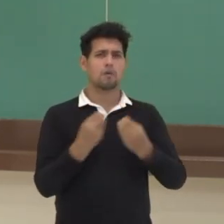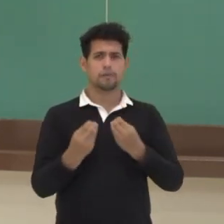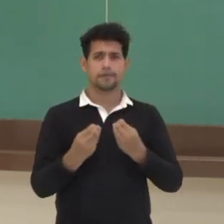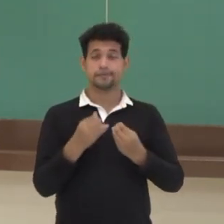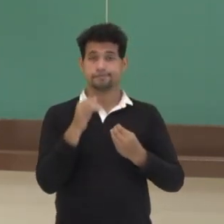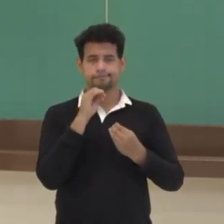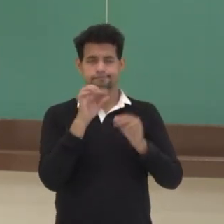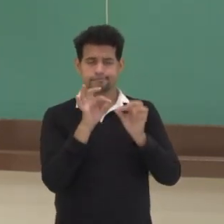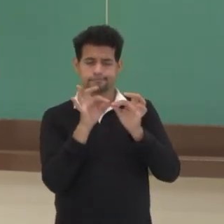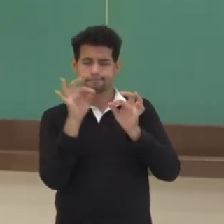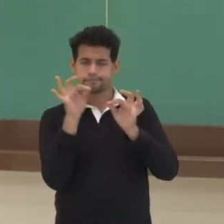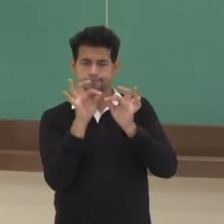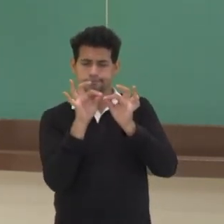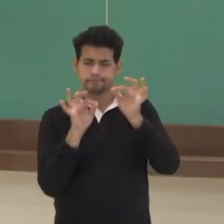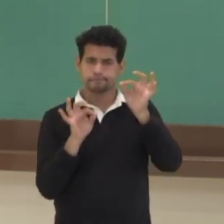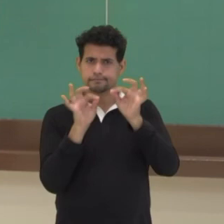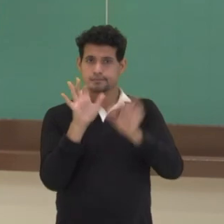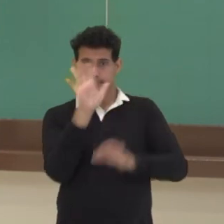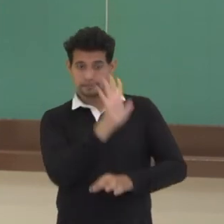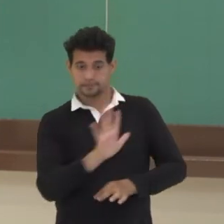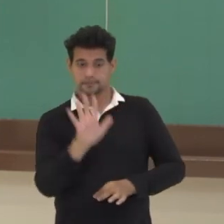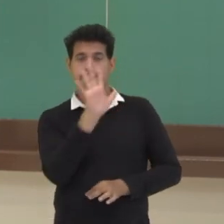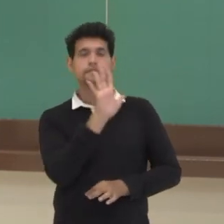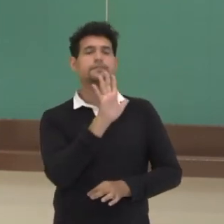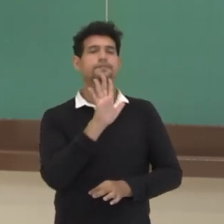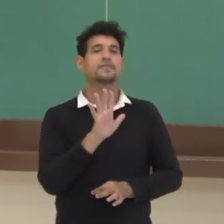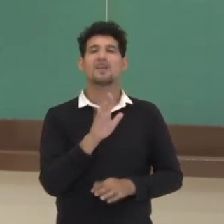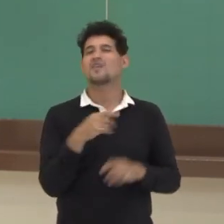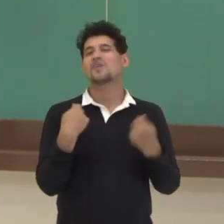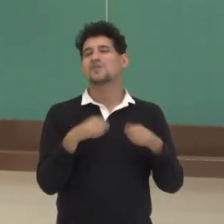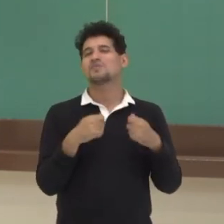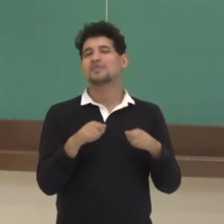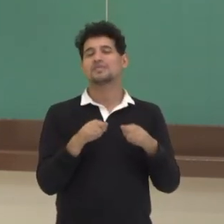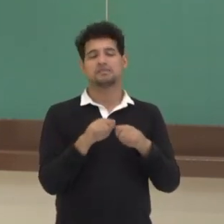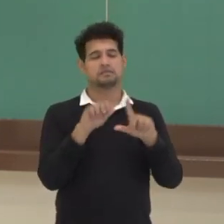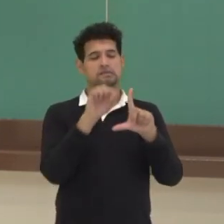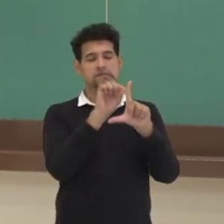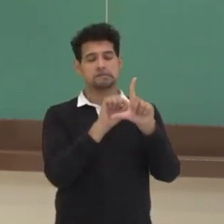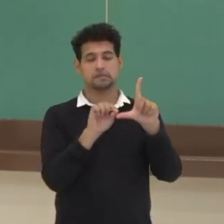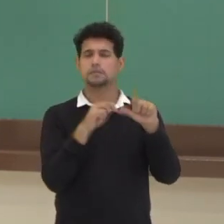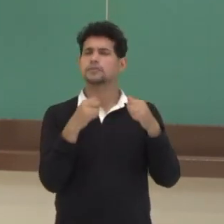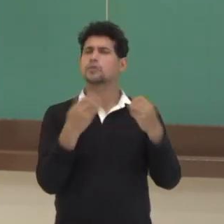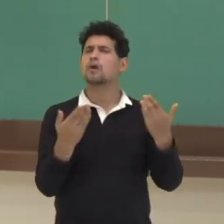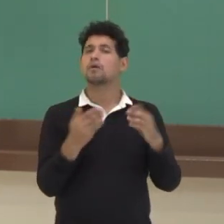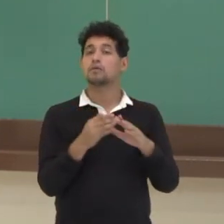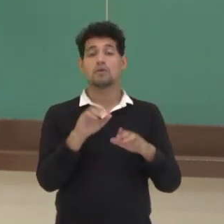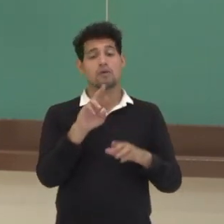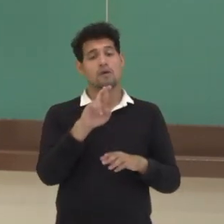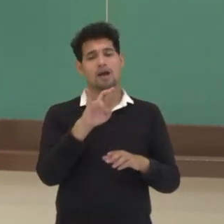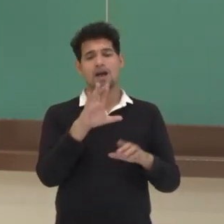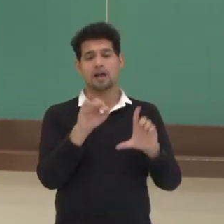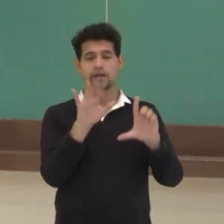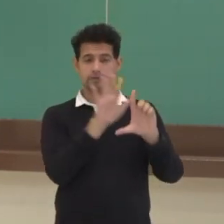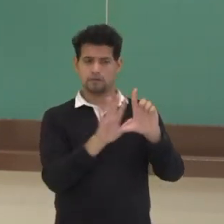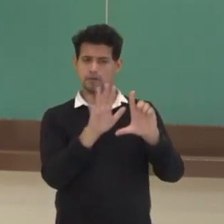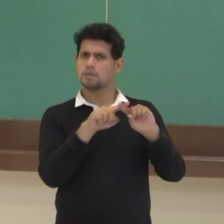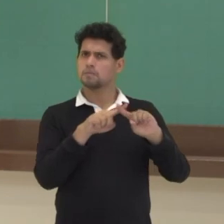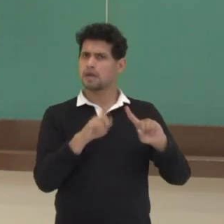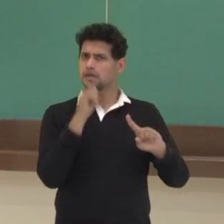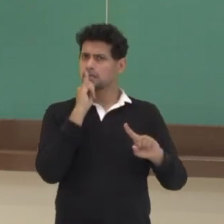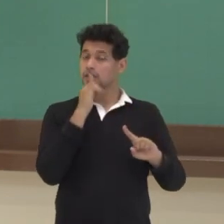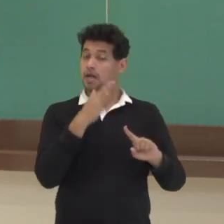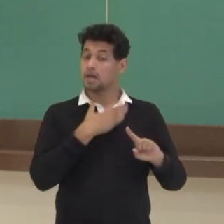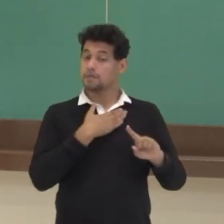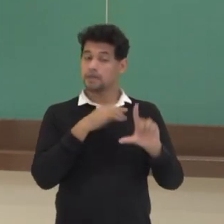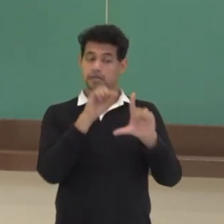a medida da área, né, do círculo, eu não preciso de diagonal, eu preciso de quem? Do raio. Mas eu sei que a minha